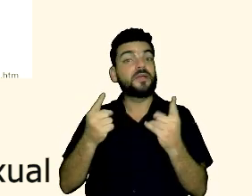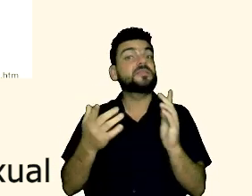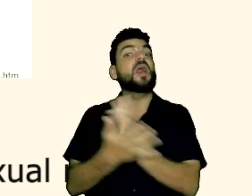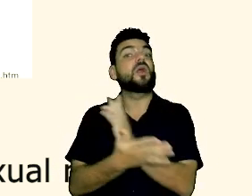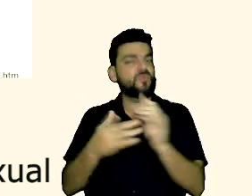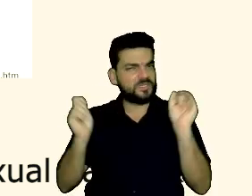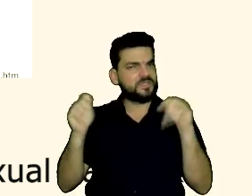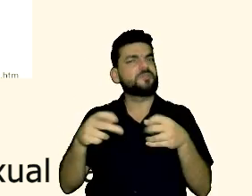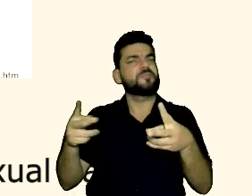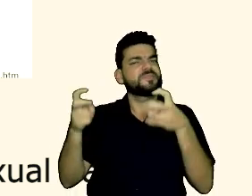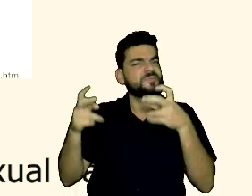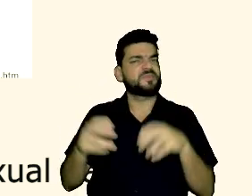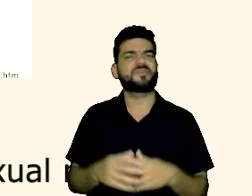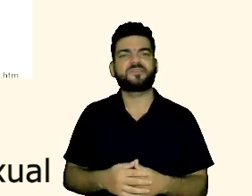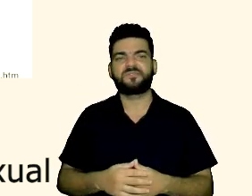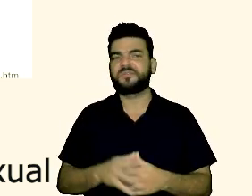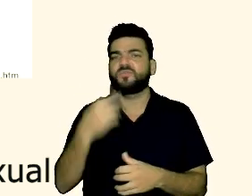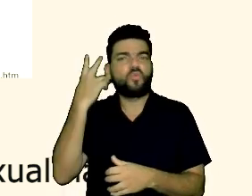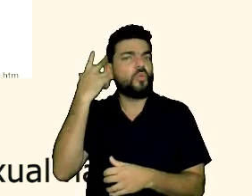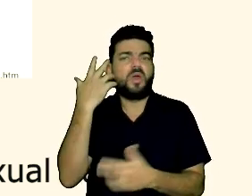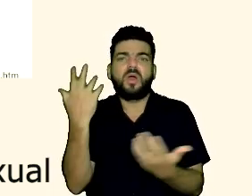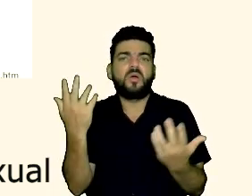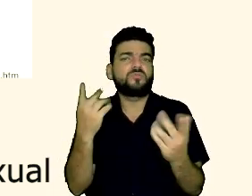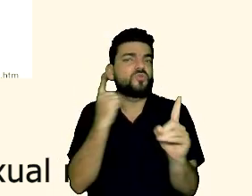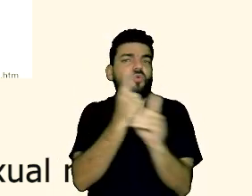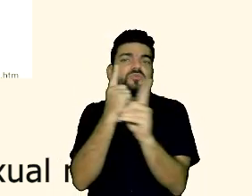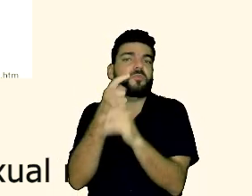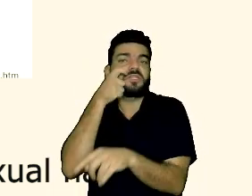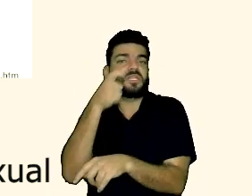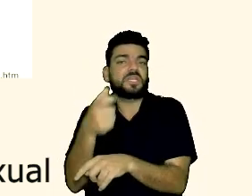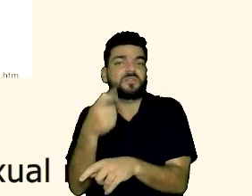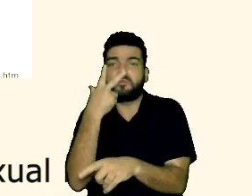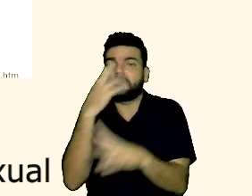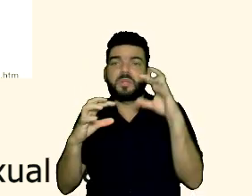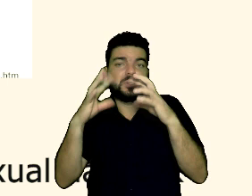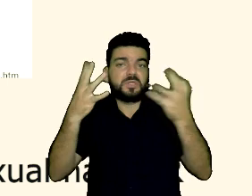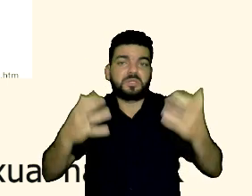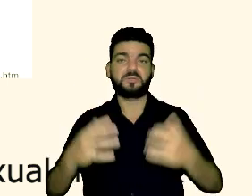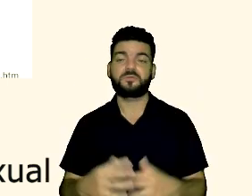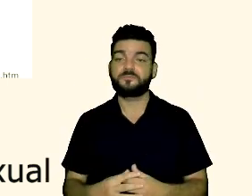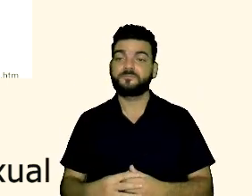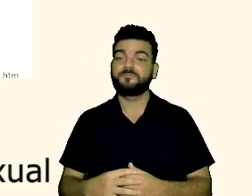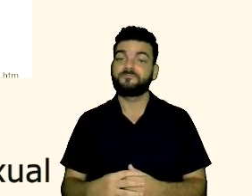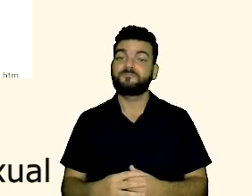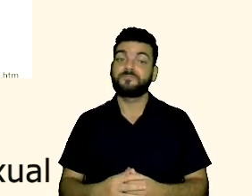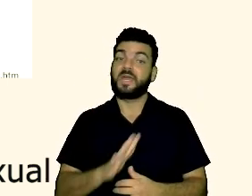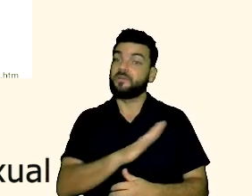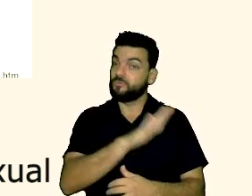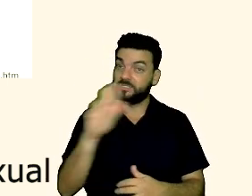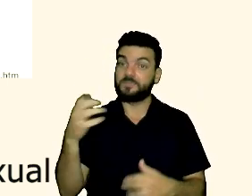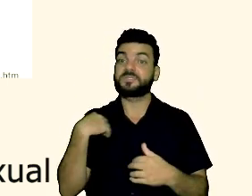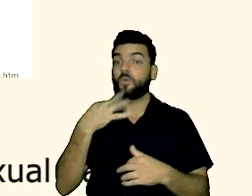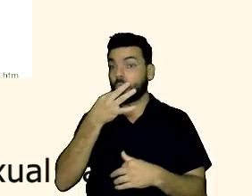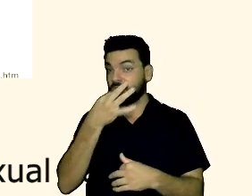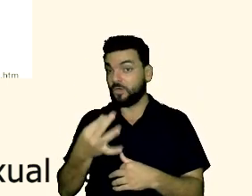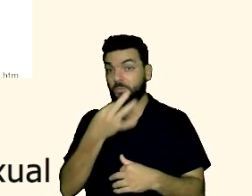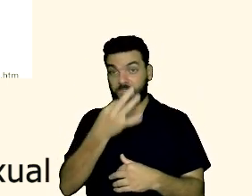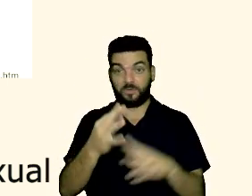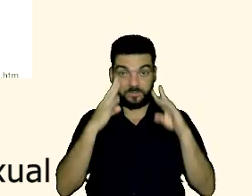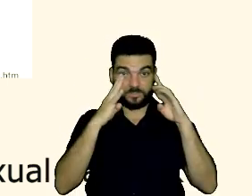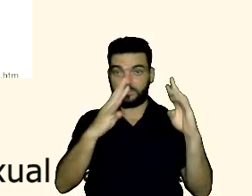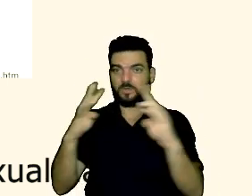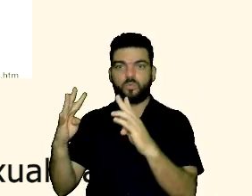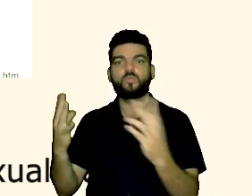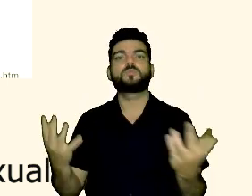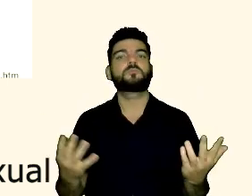interesse. Então, as pessoas precisam estar um pouco mais abertas a essa visão de buscar recursos para lidar com aquilo que é previsível,